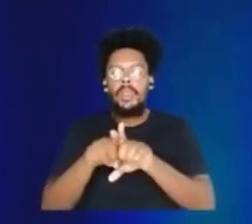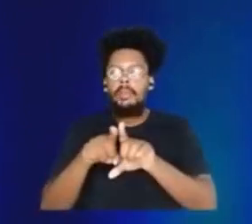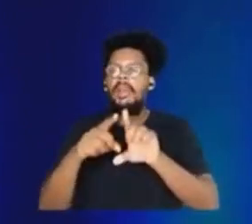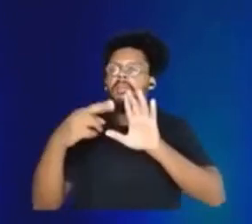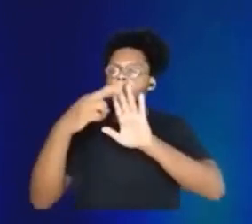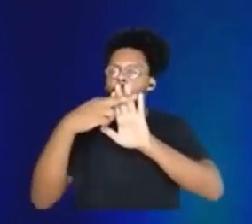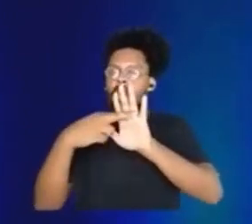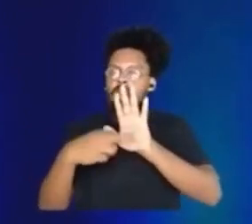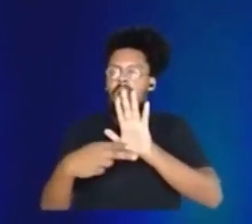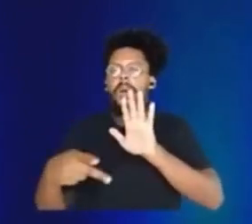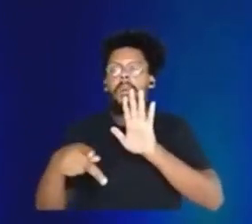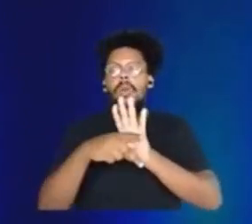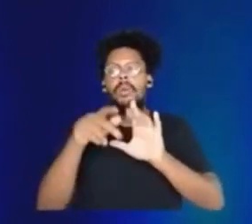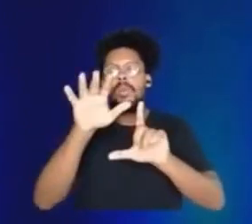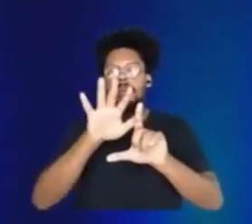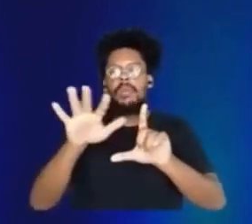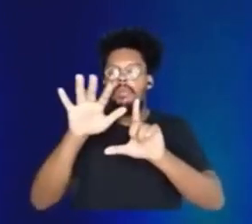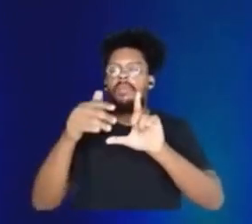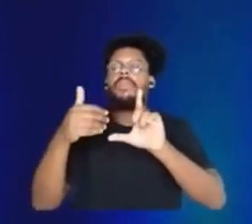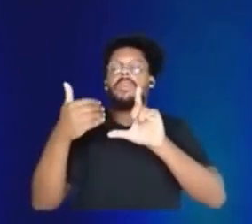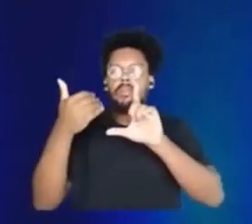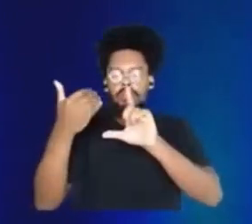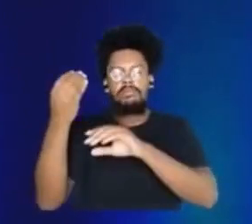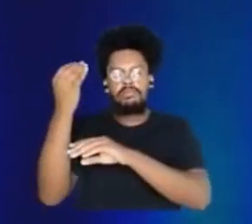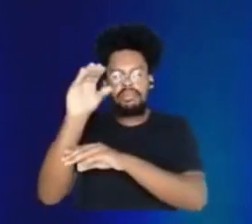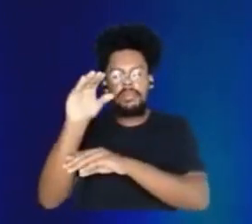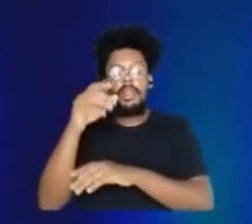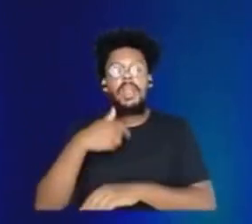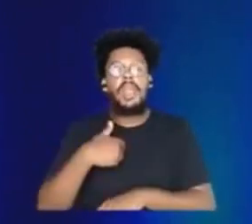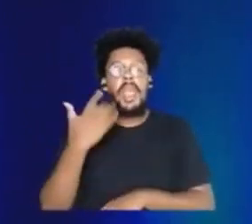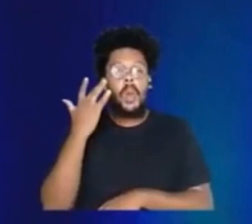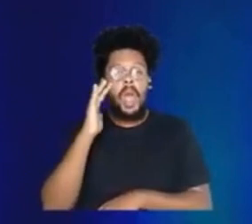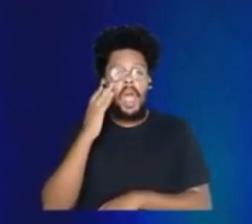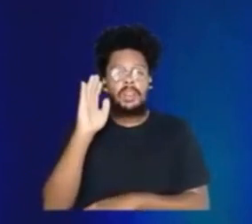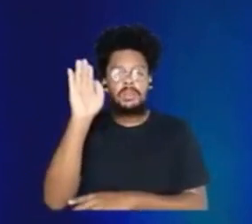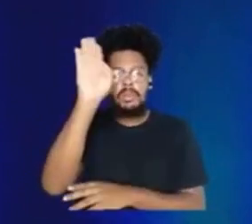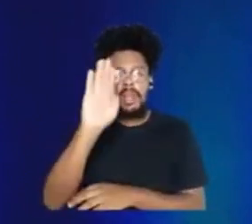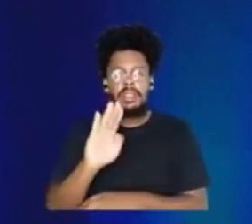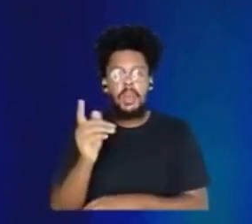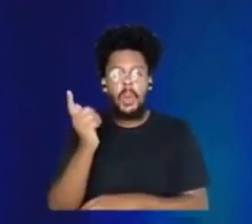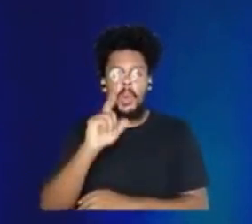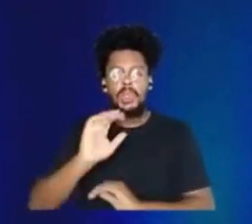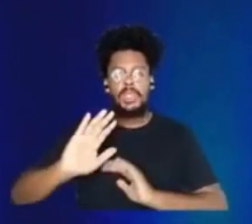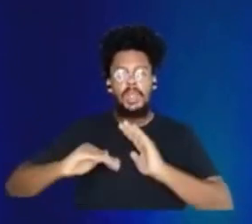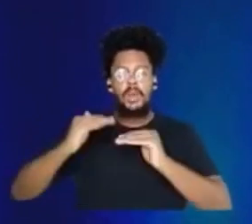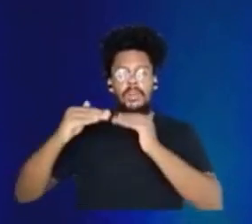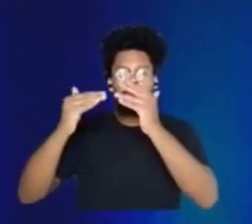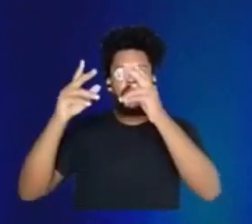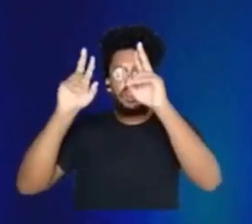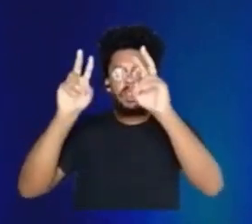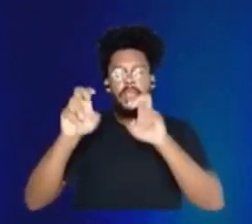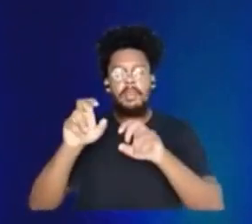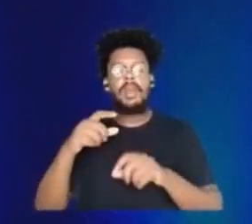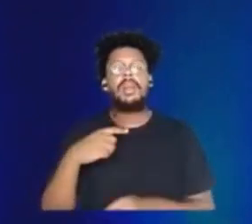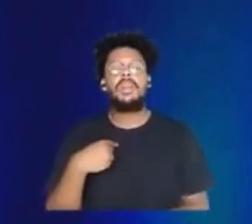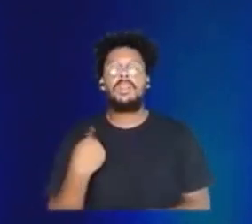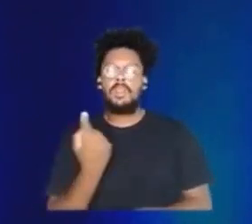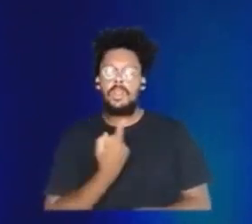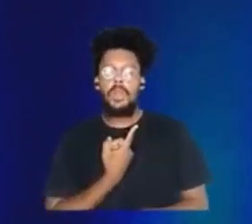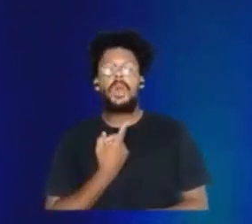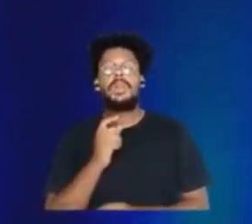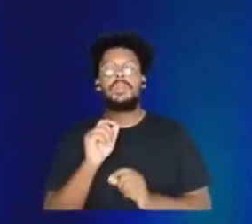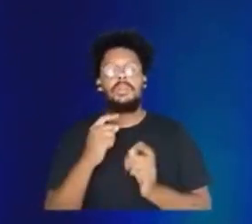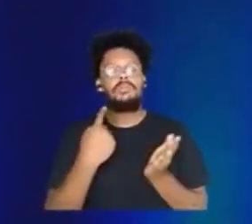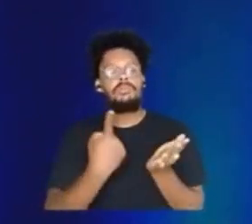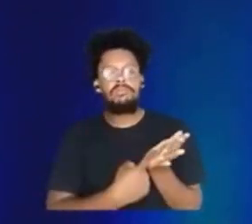teve a oportunidade de avançar em alguns temas e acordos essa semana, né, com a Alemanha. A gente fechou uma declaração conjunta de